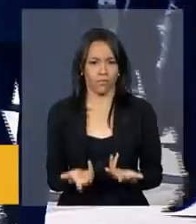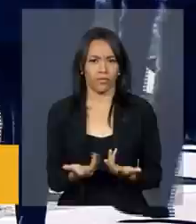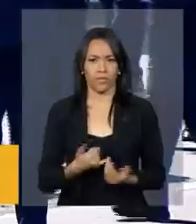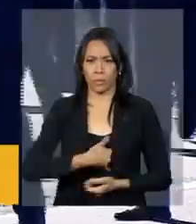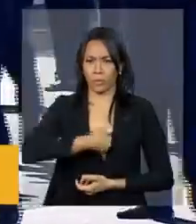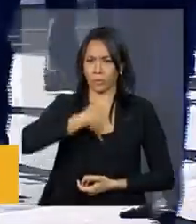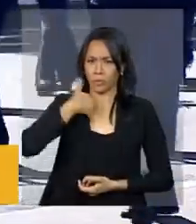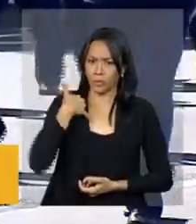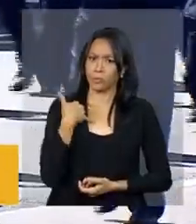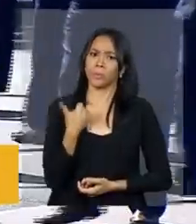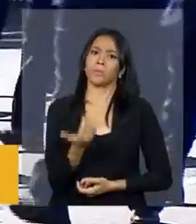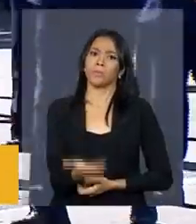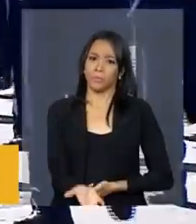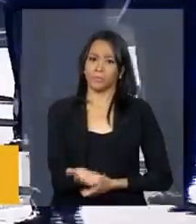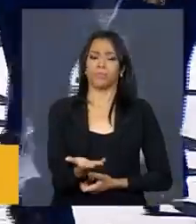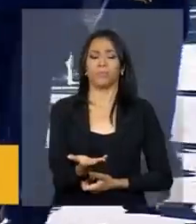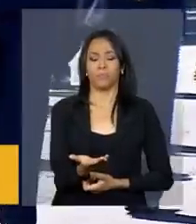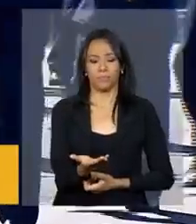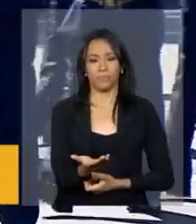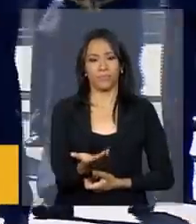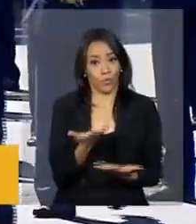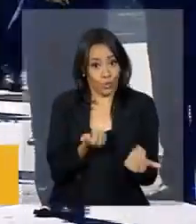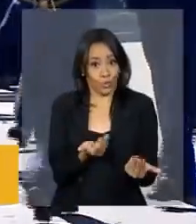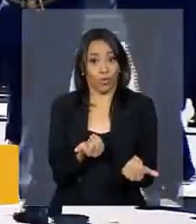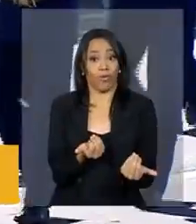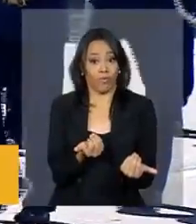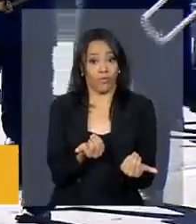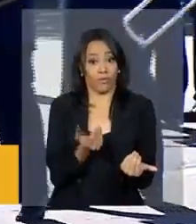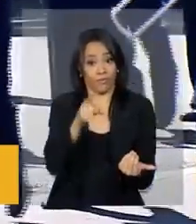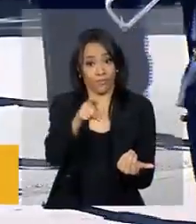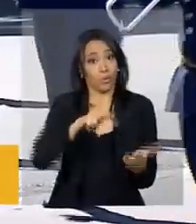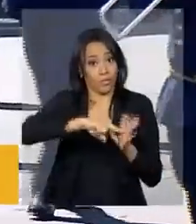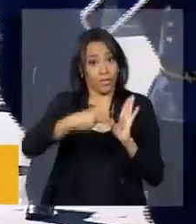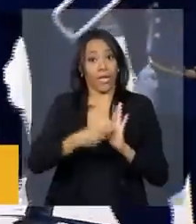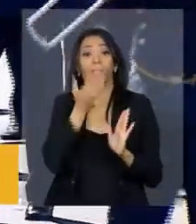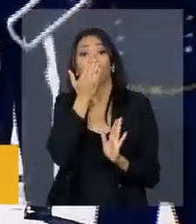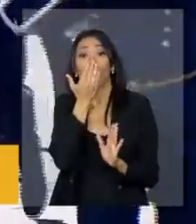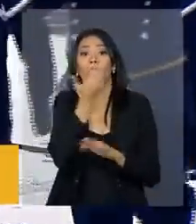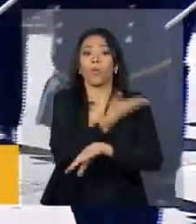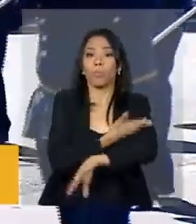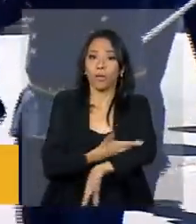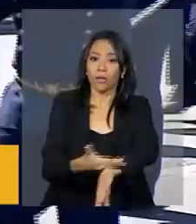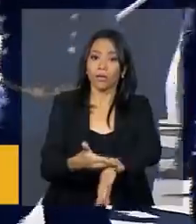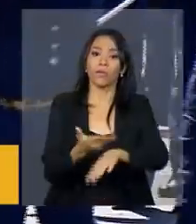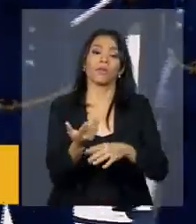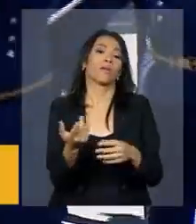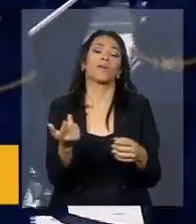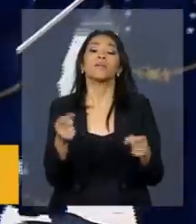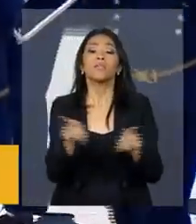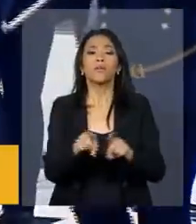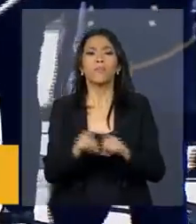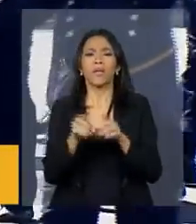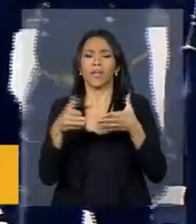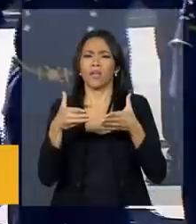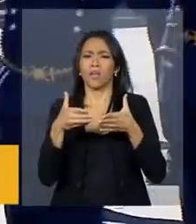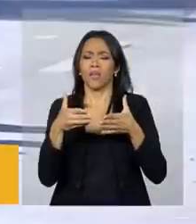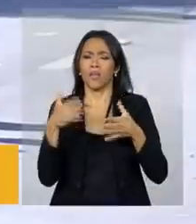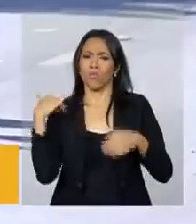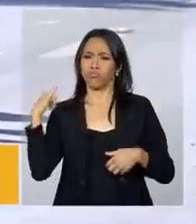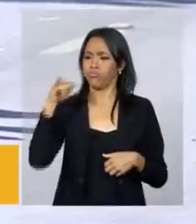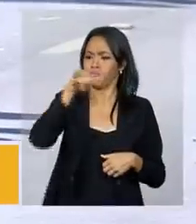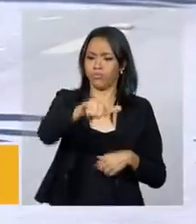a gala do cadete, do jovem, da Academia da Força Aérea. O senhor lembrou que a Força Aérea é a força mais